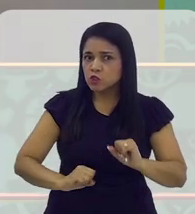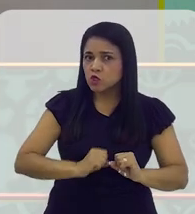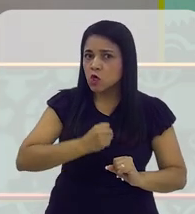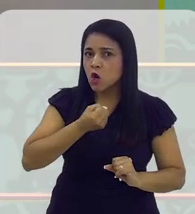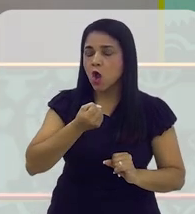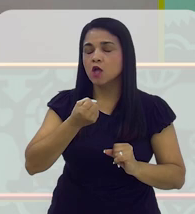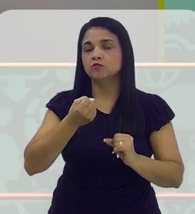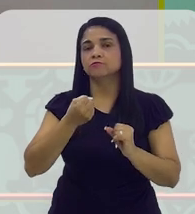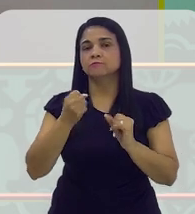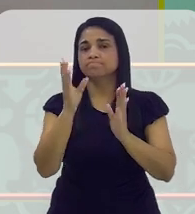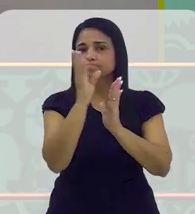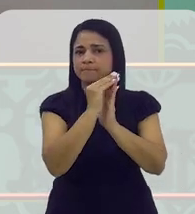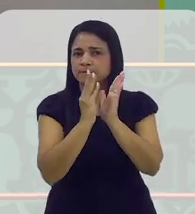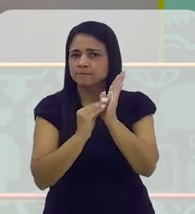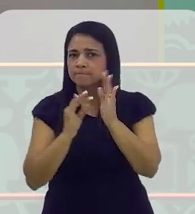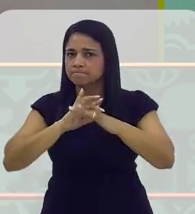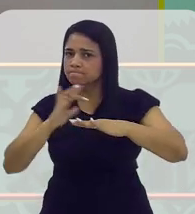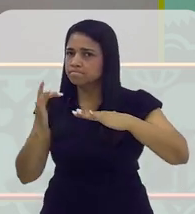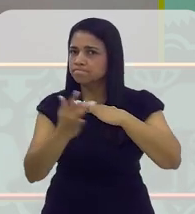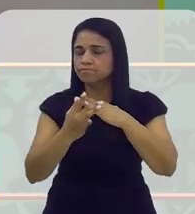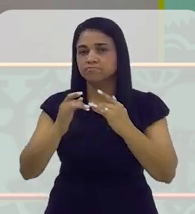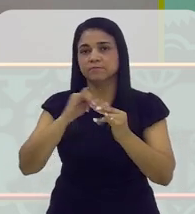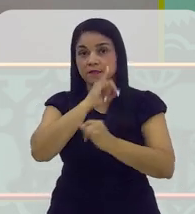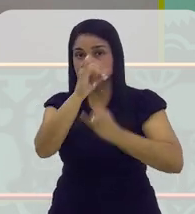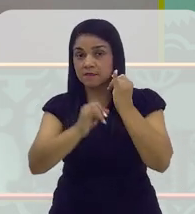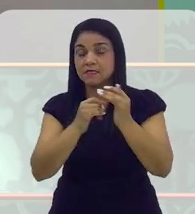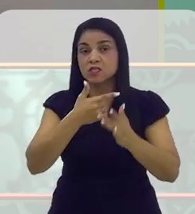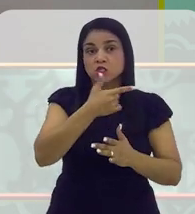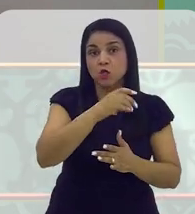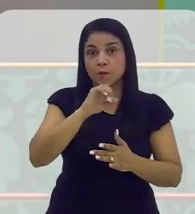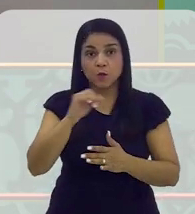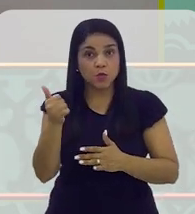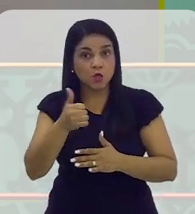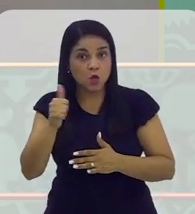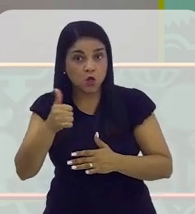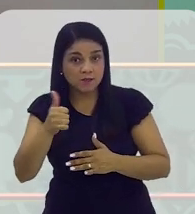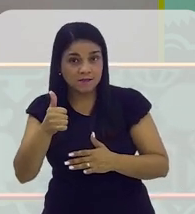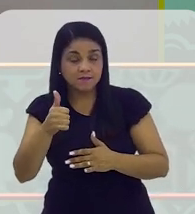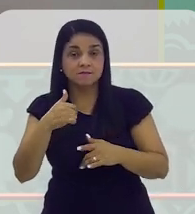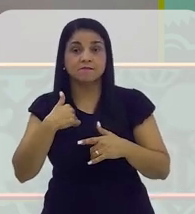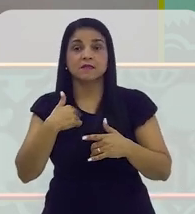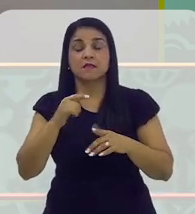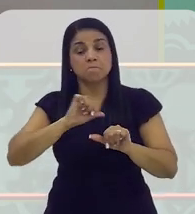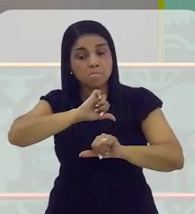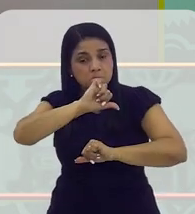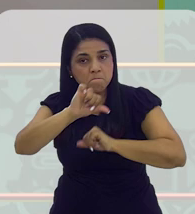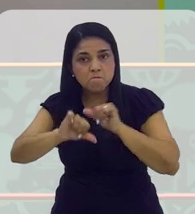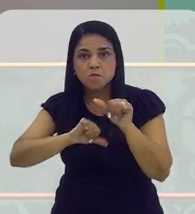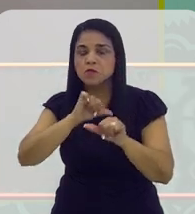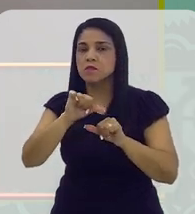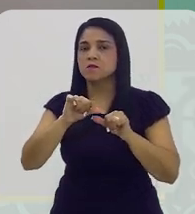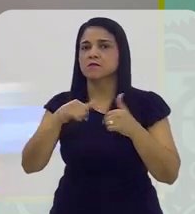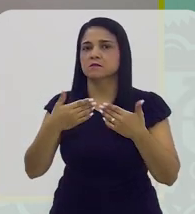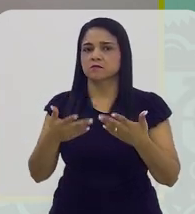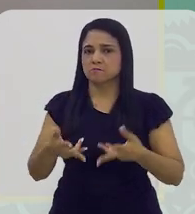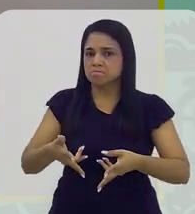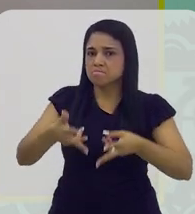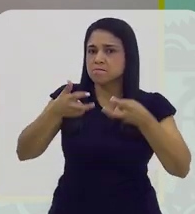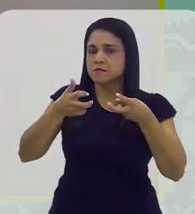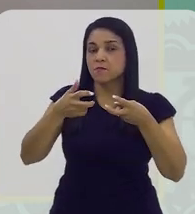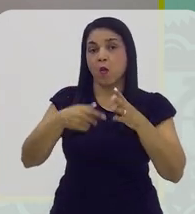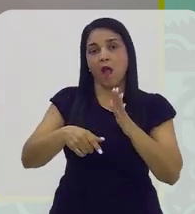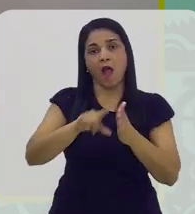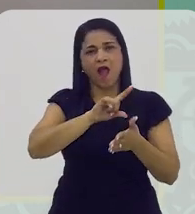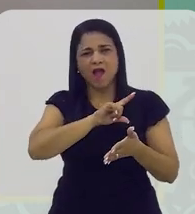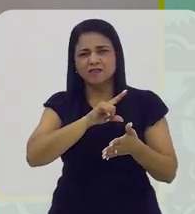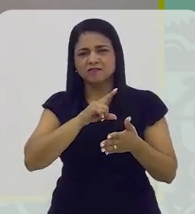divulgam conteúdo extremo na internet desde 2011. A gente teve realmente essa mudança que você fala. A gente vê, antes ele